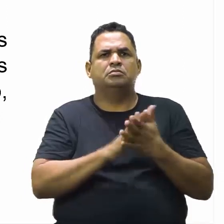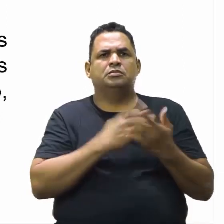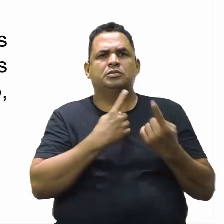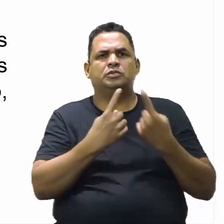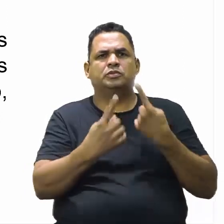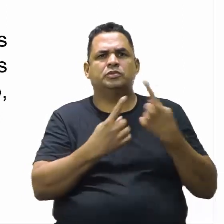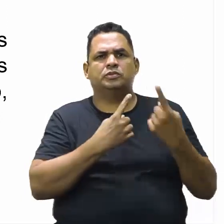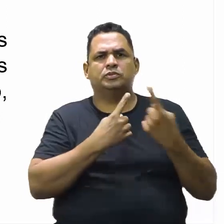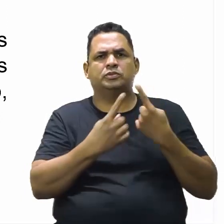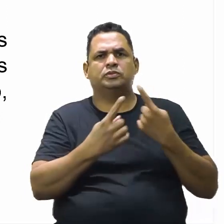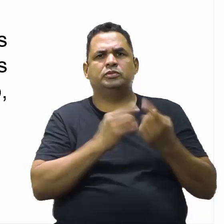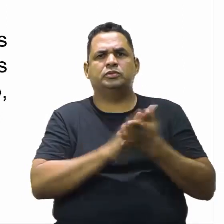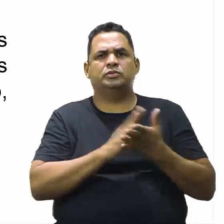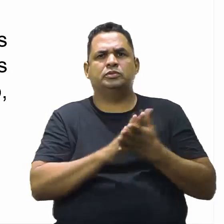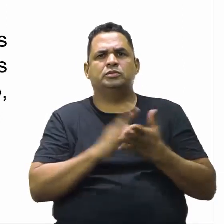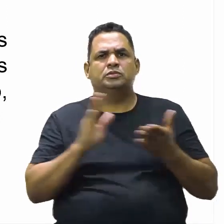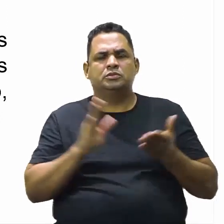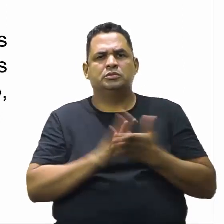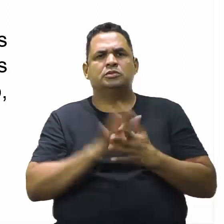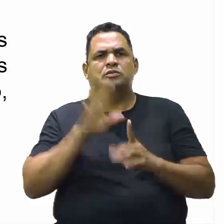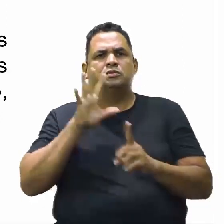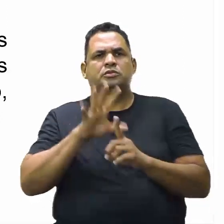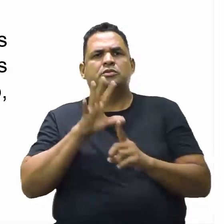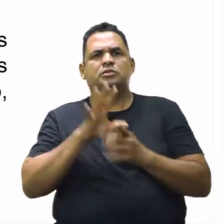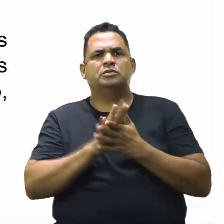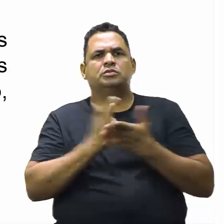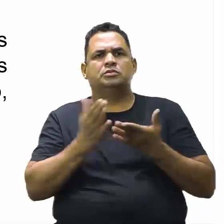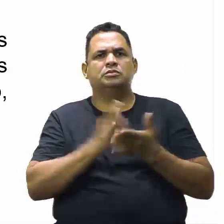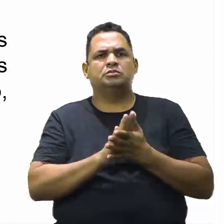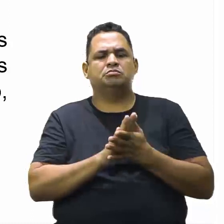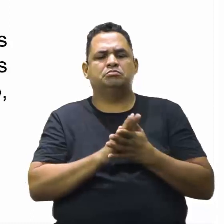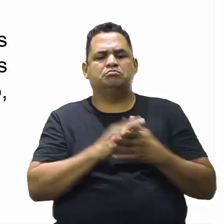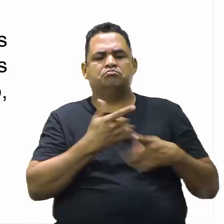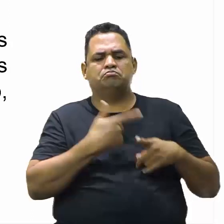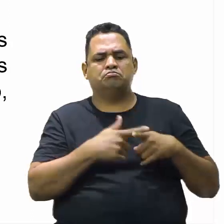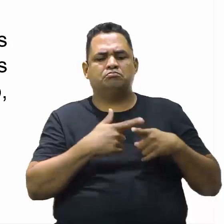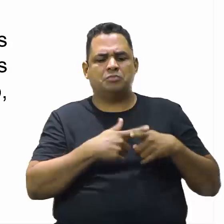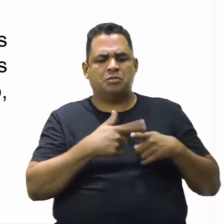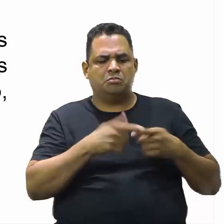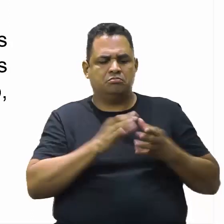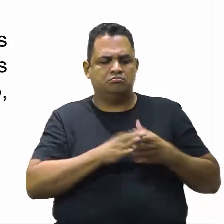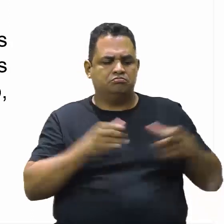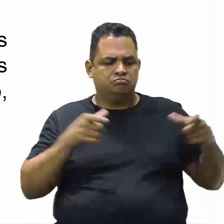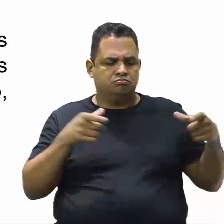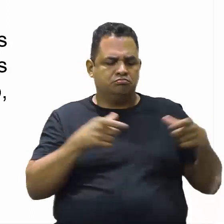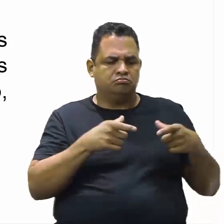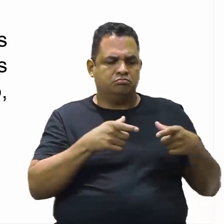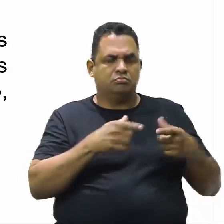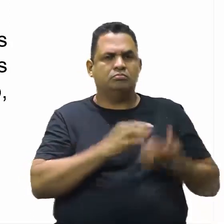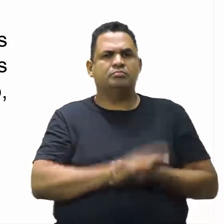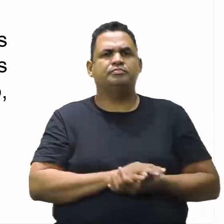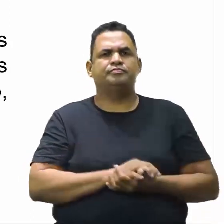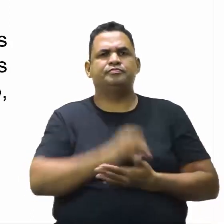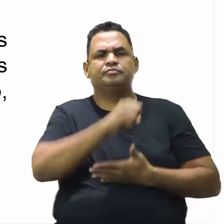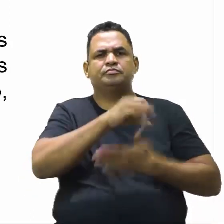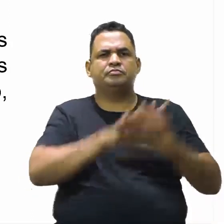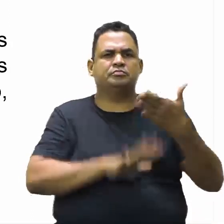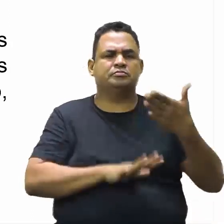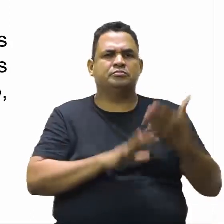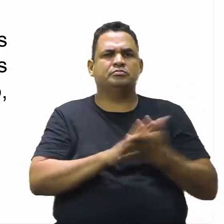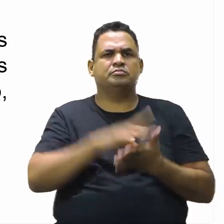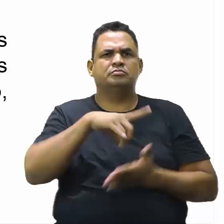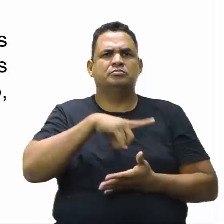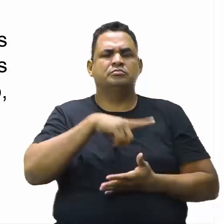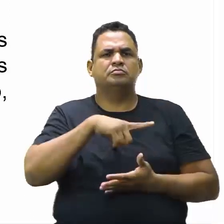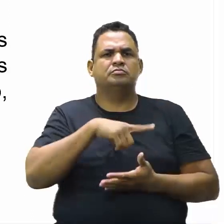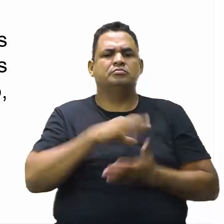circulação, provocando assim zonas de tensão. Então, olha só, essa questão, ela tem